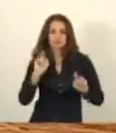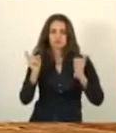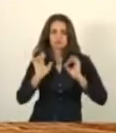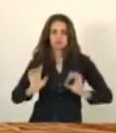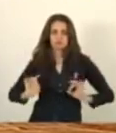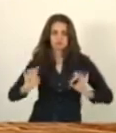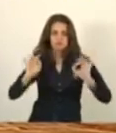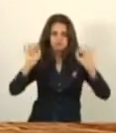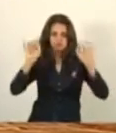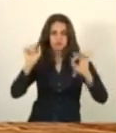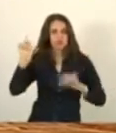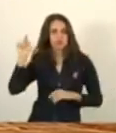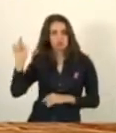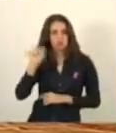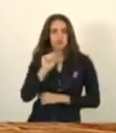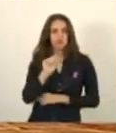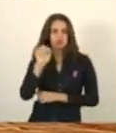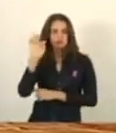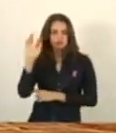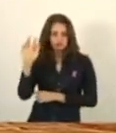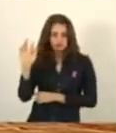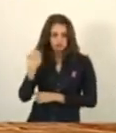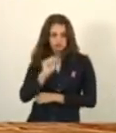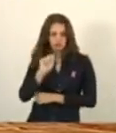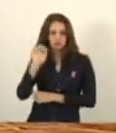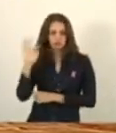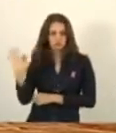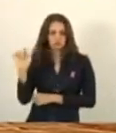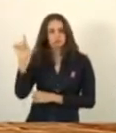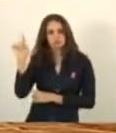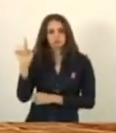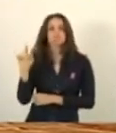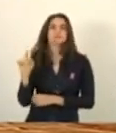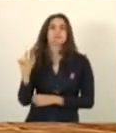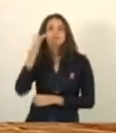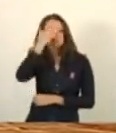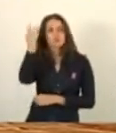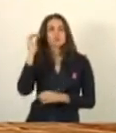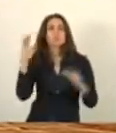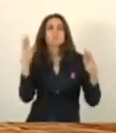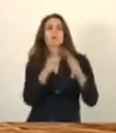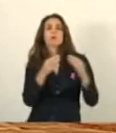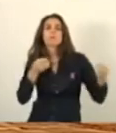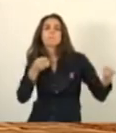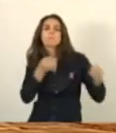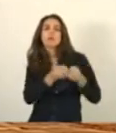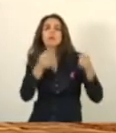que vai acontecer no município de Alfredo Chaves. Então, todos os moradores de Alfredo Chaves,